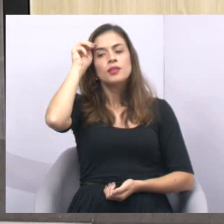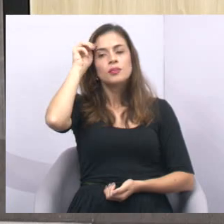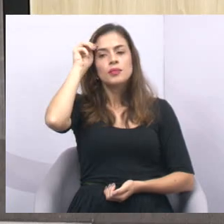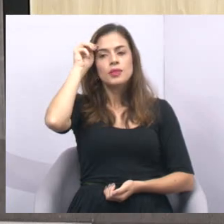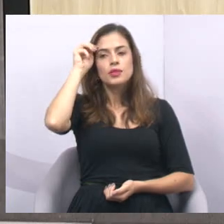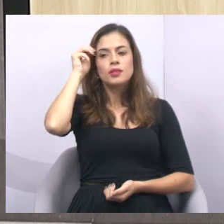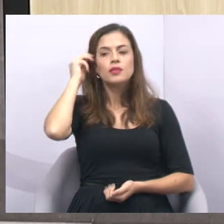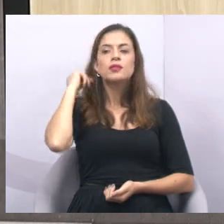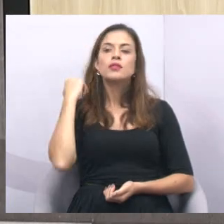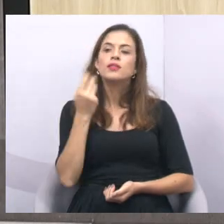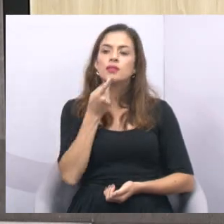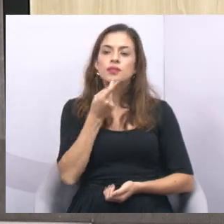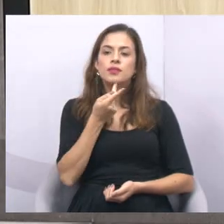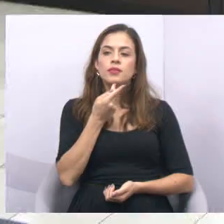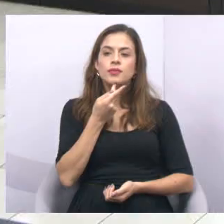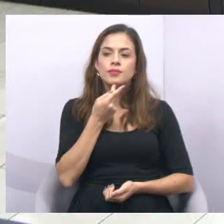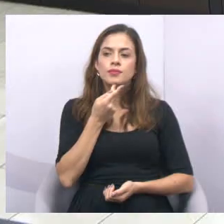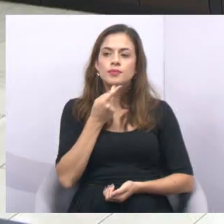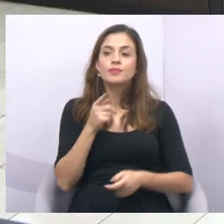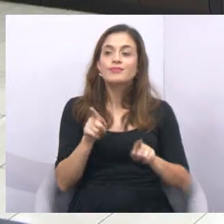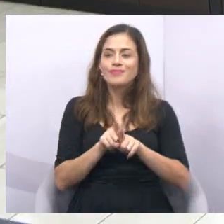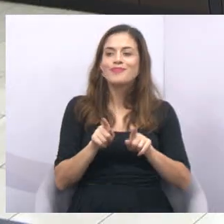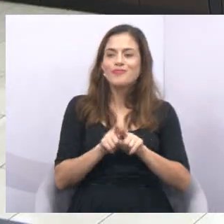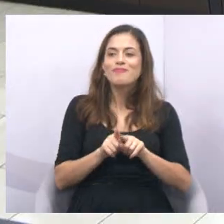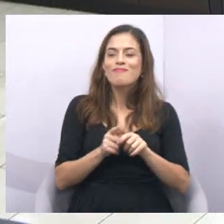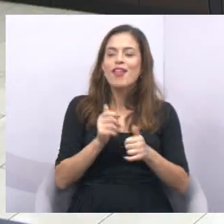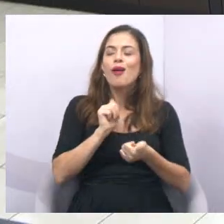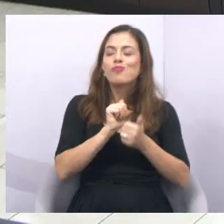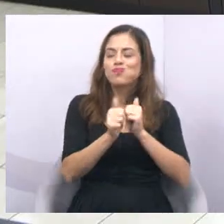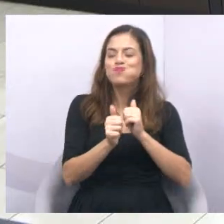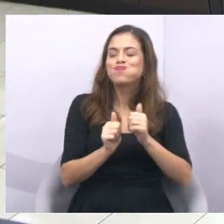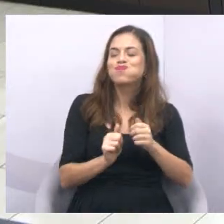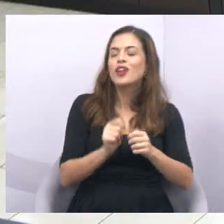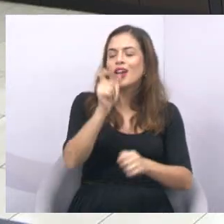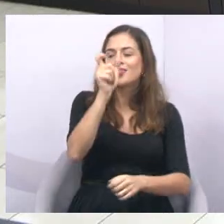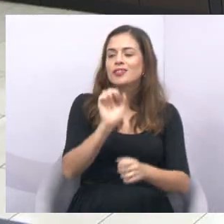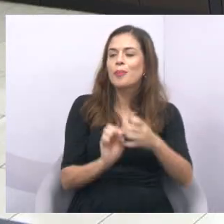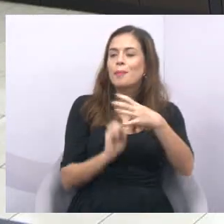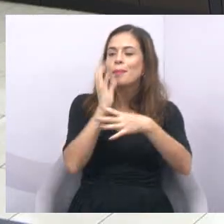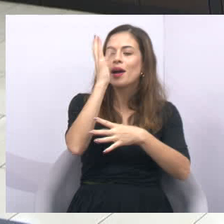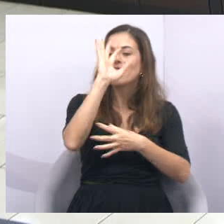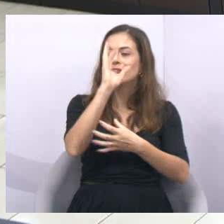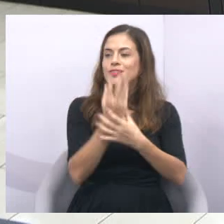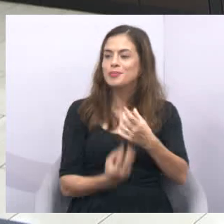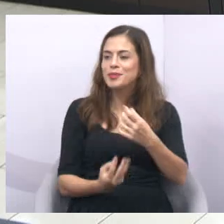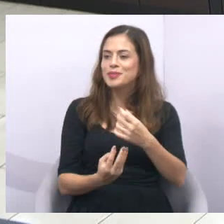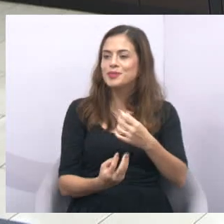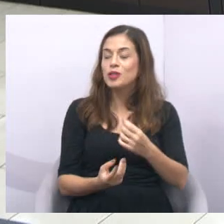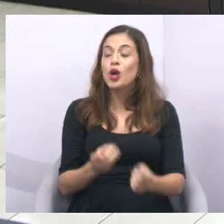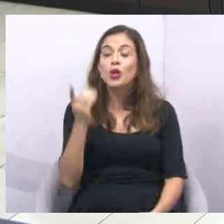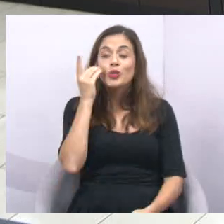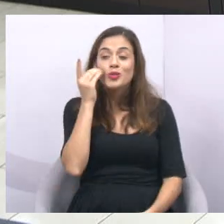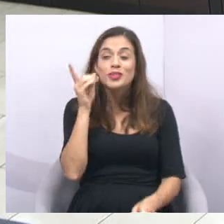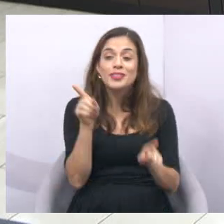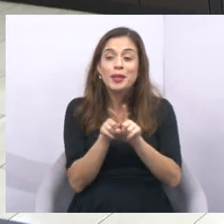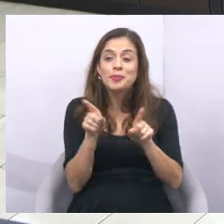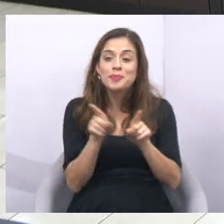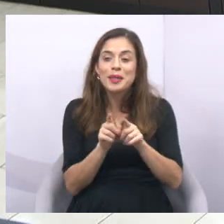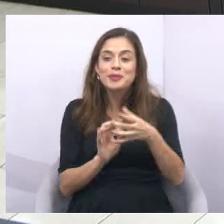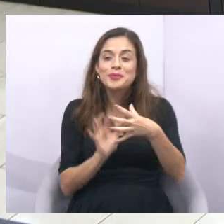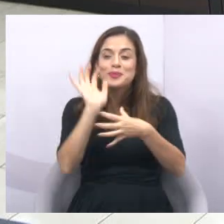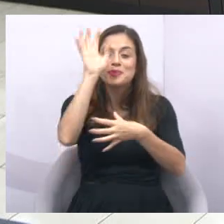Amélia, Hernani Barreto, também jogador de basquetebol, Dude, também jogador de basquetebol,